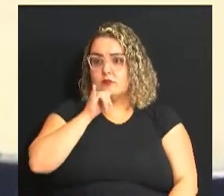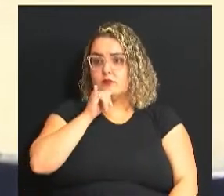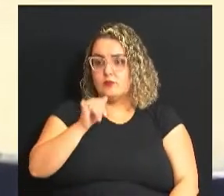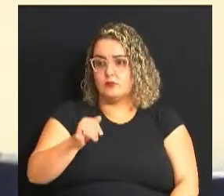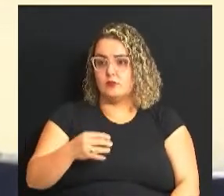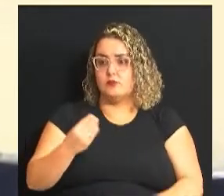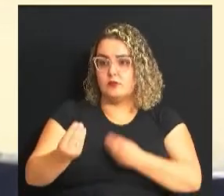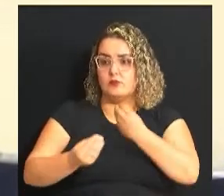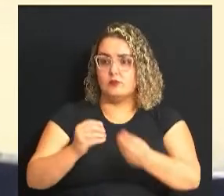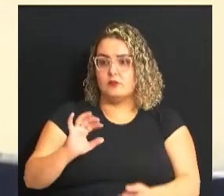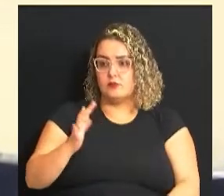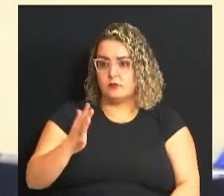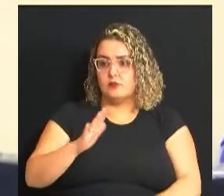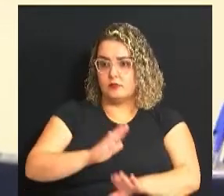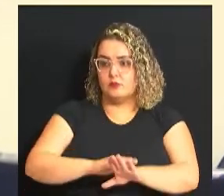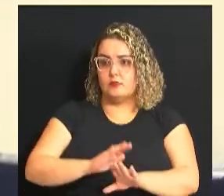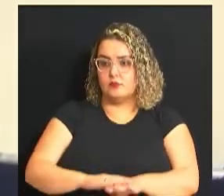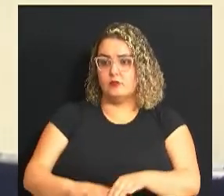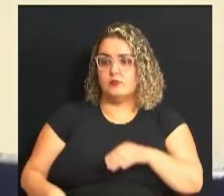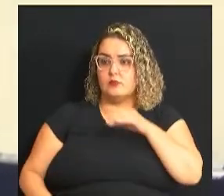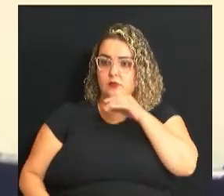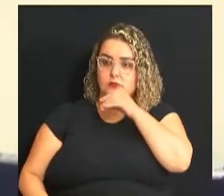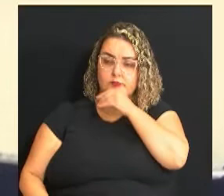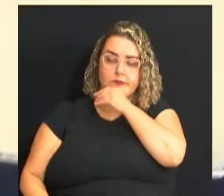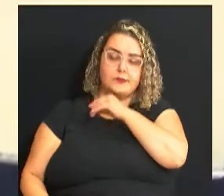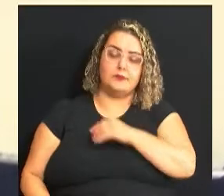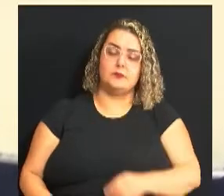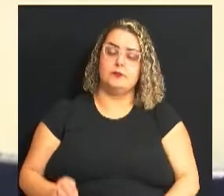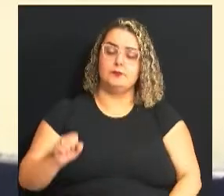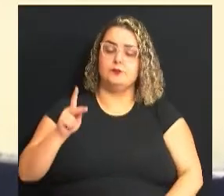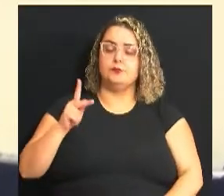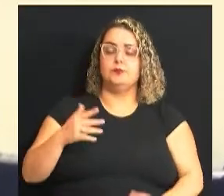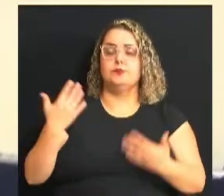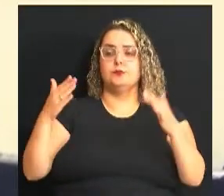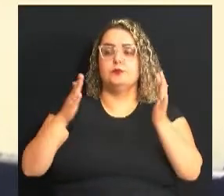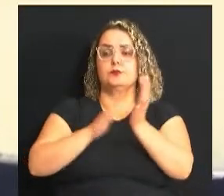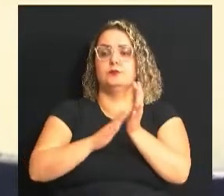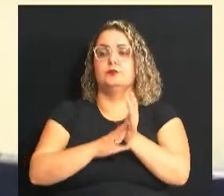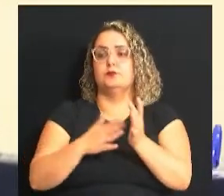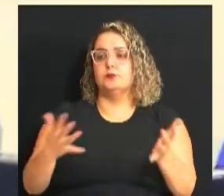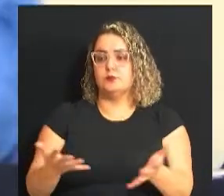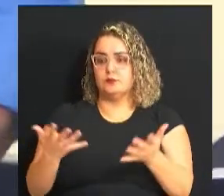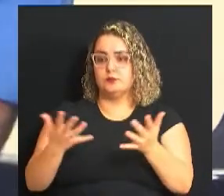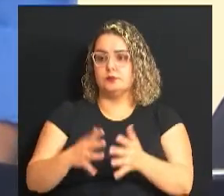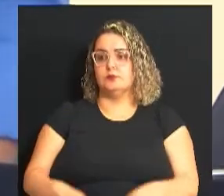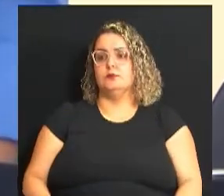é que isso aí se dá na prática. Ok? Parabéns aí pela iniciativa, mais uma vez.